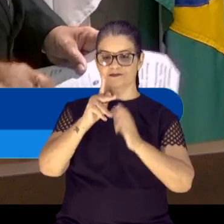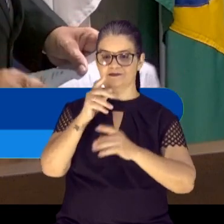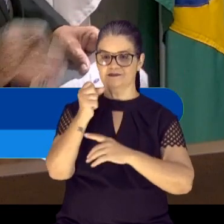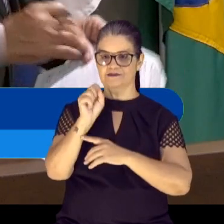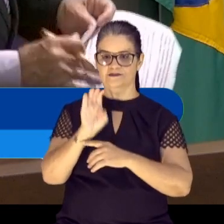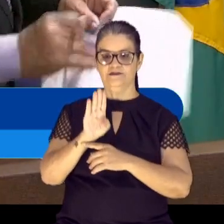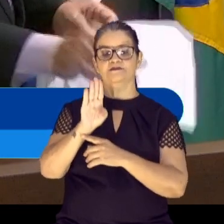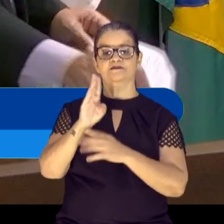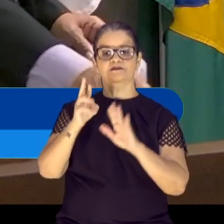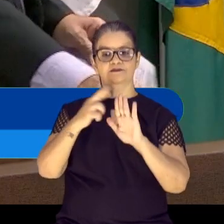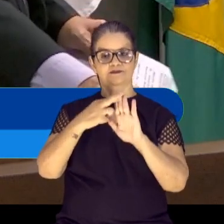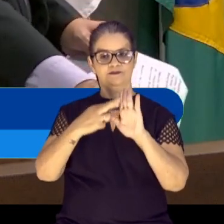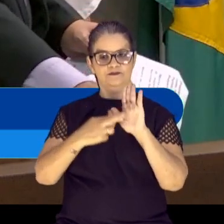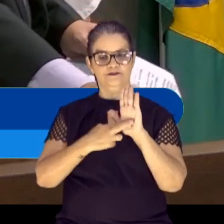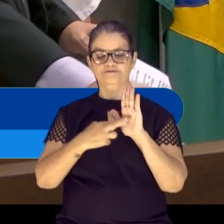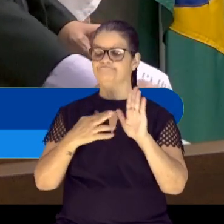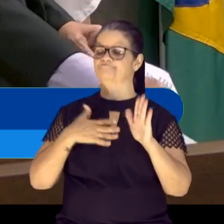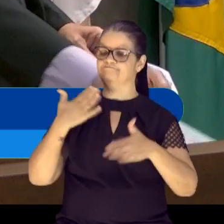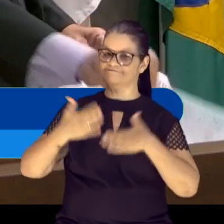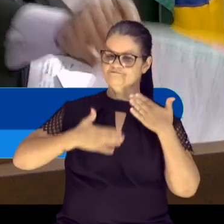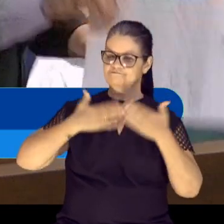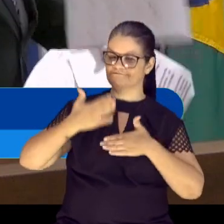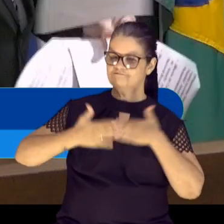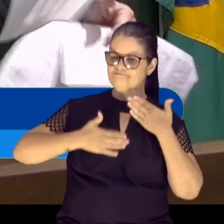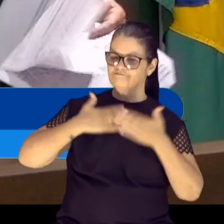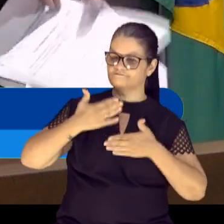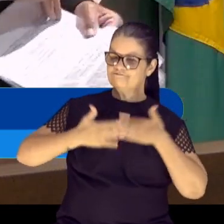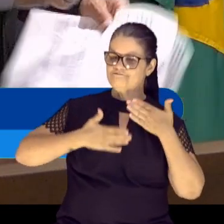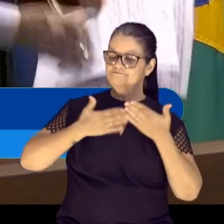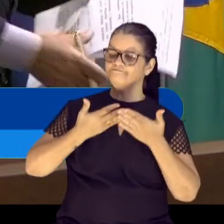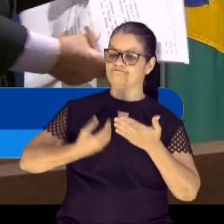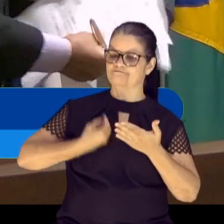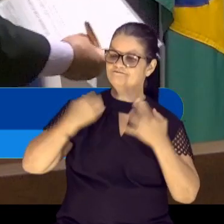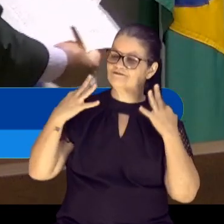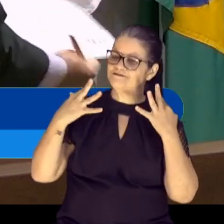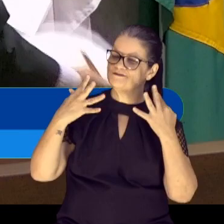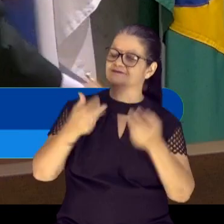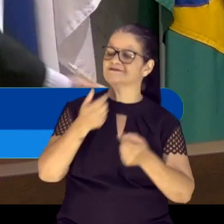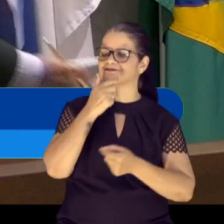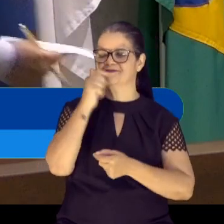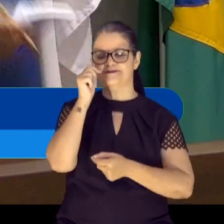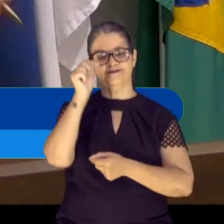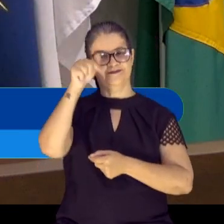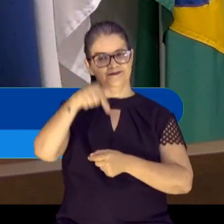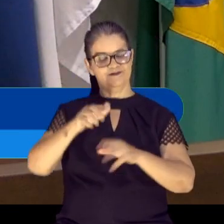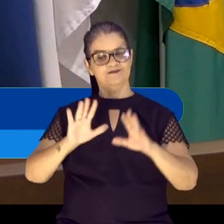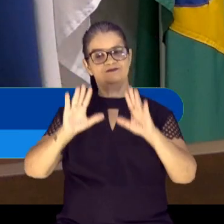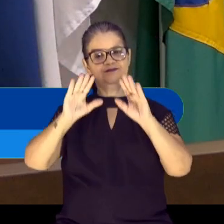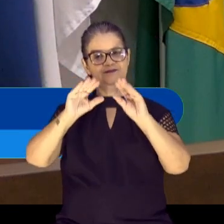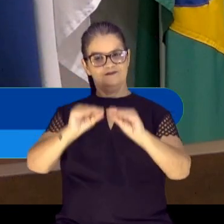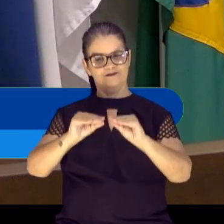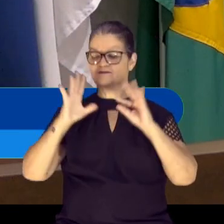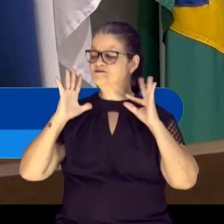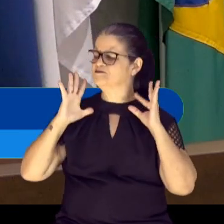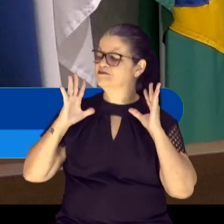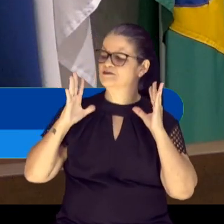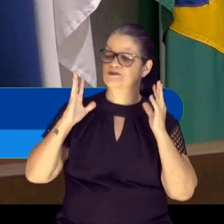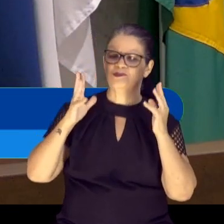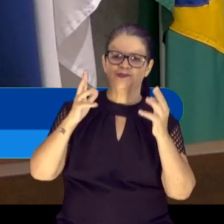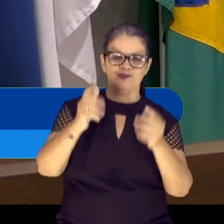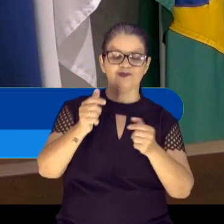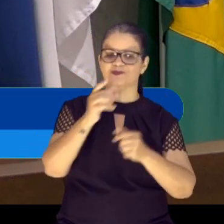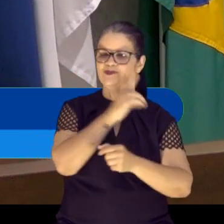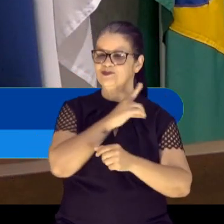registrar com muita alegria a presença de todas e todos aqui nessa noite, todos